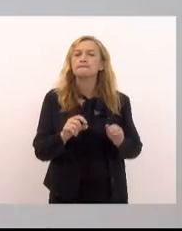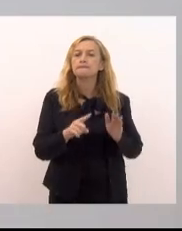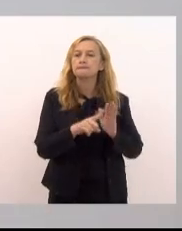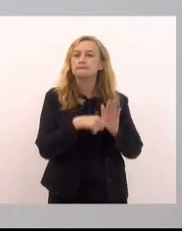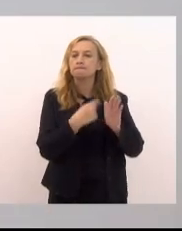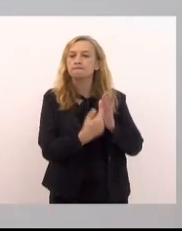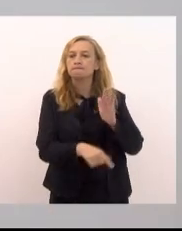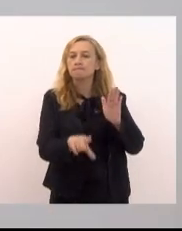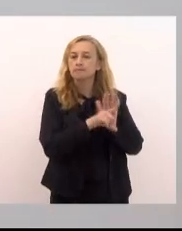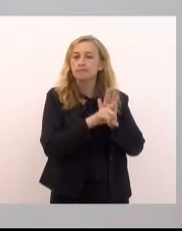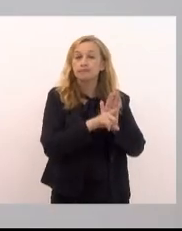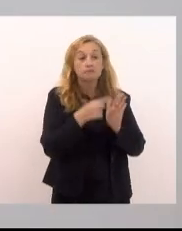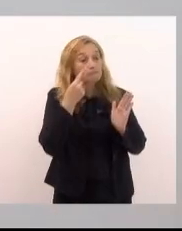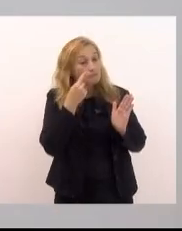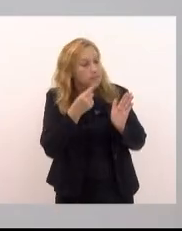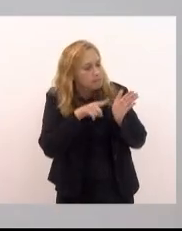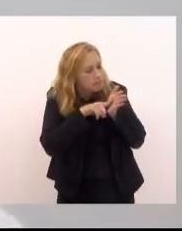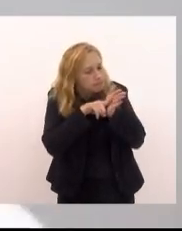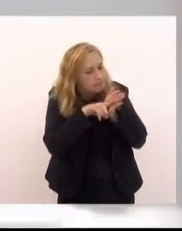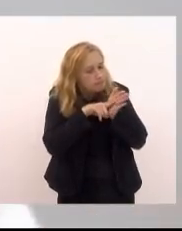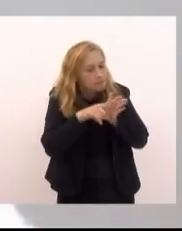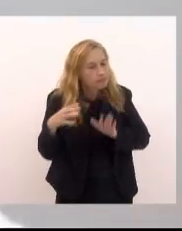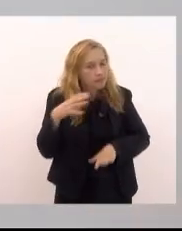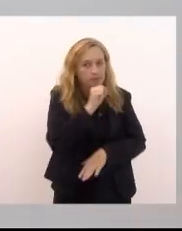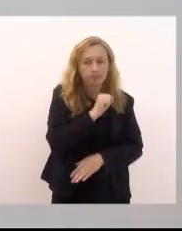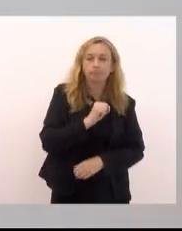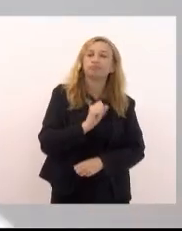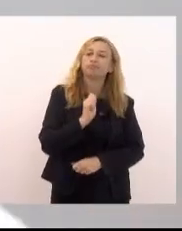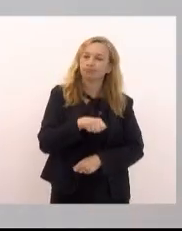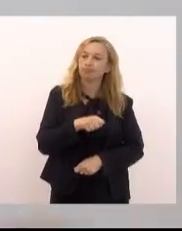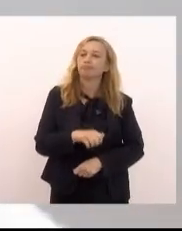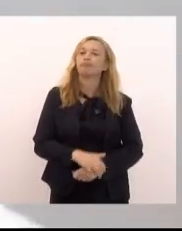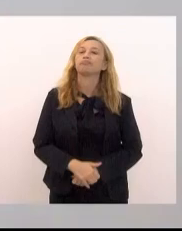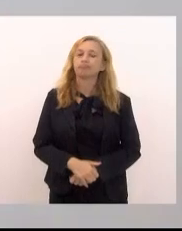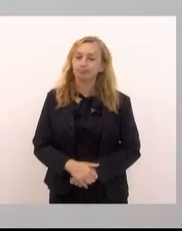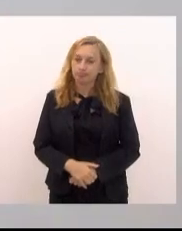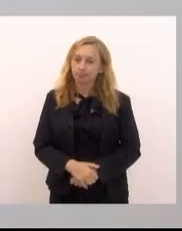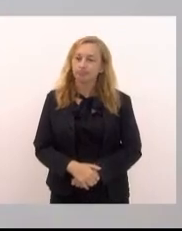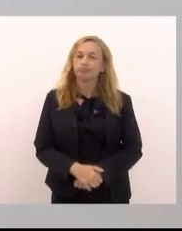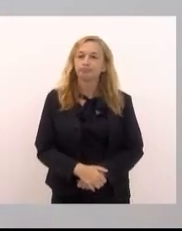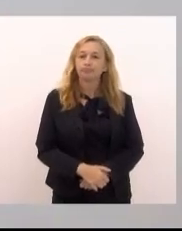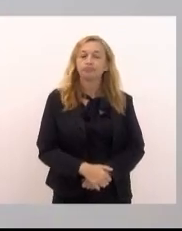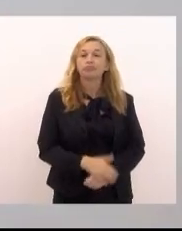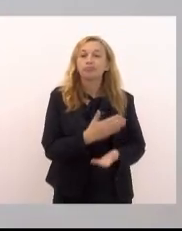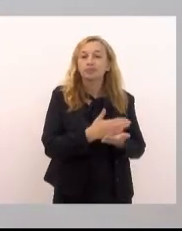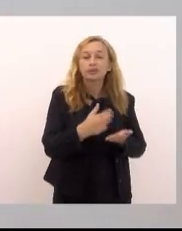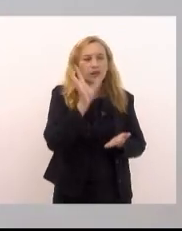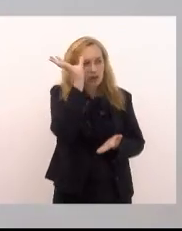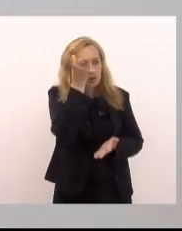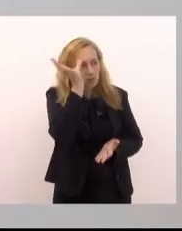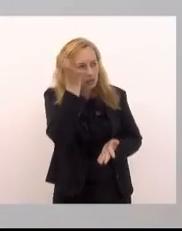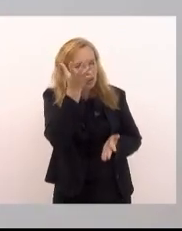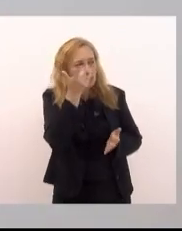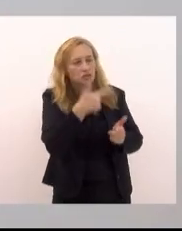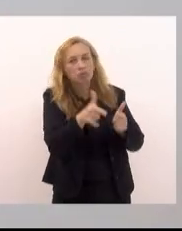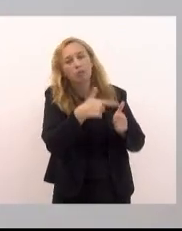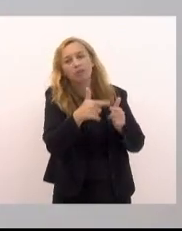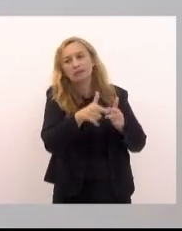para apreciação nossa o mais rápido possível, né? Quer dizer, para começar a resolver esses negócios.